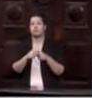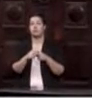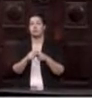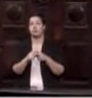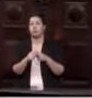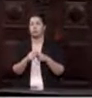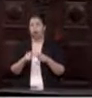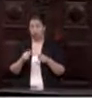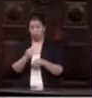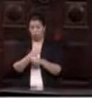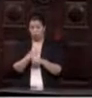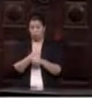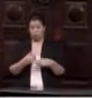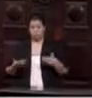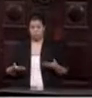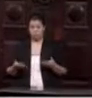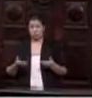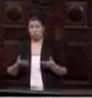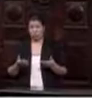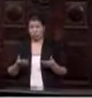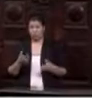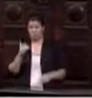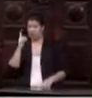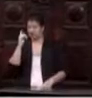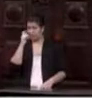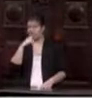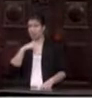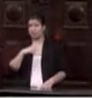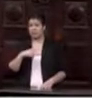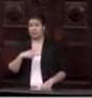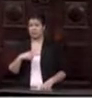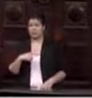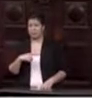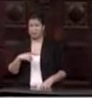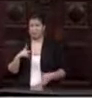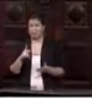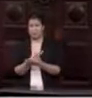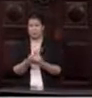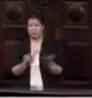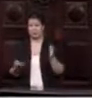ano letivo totalmente irregular,